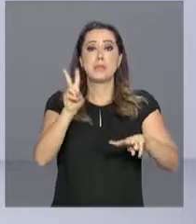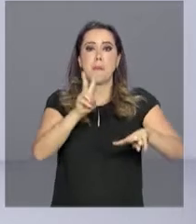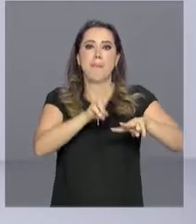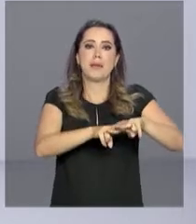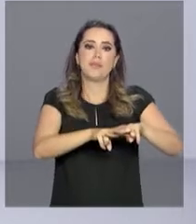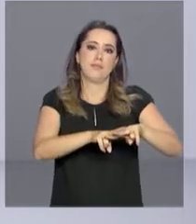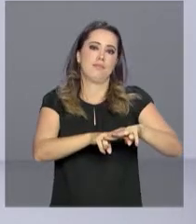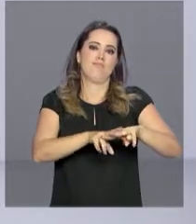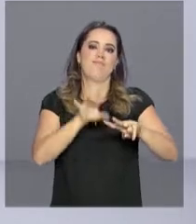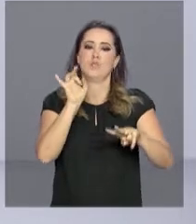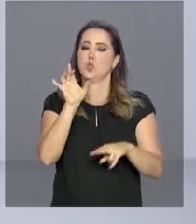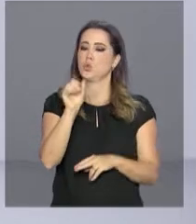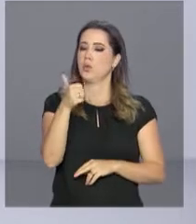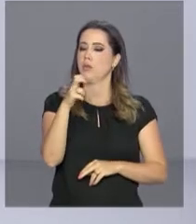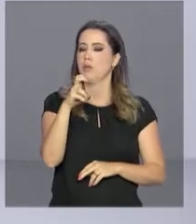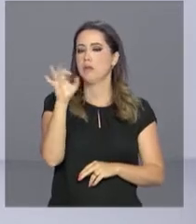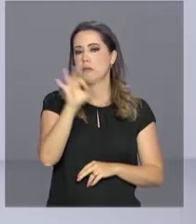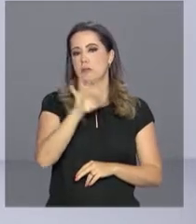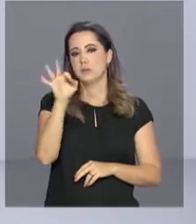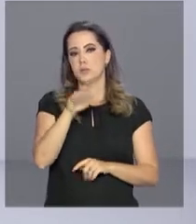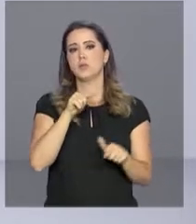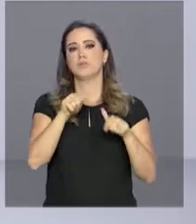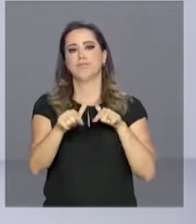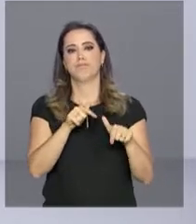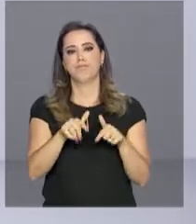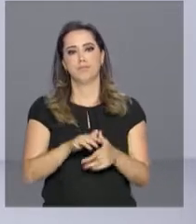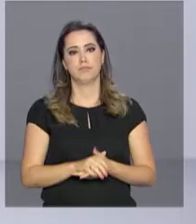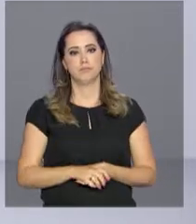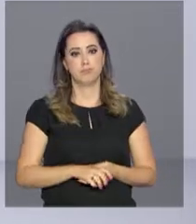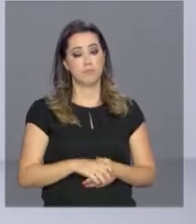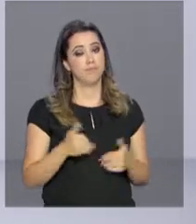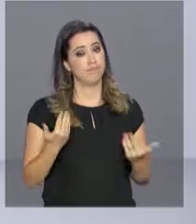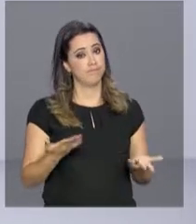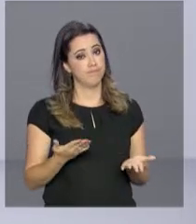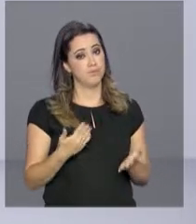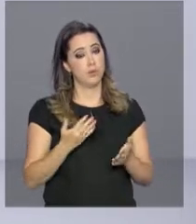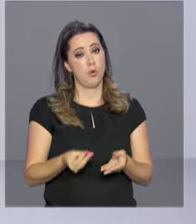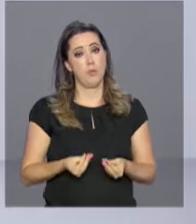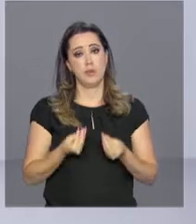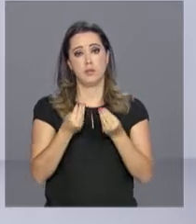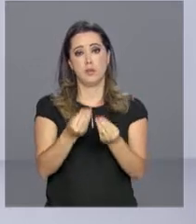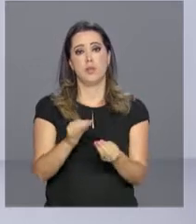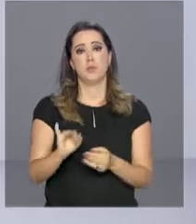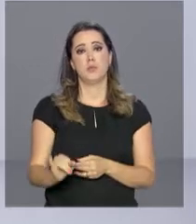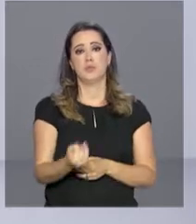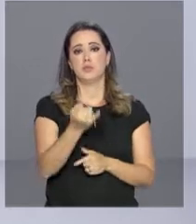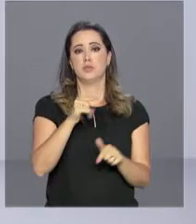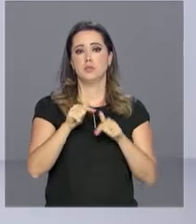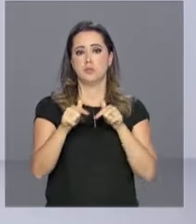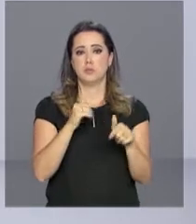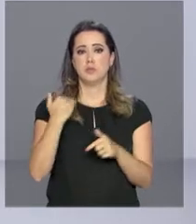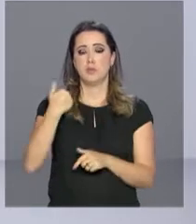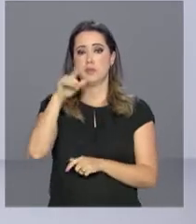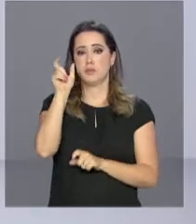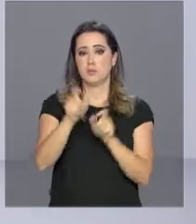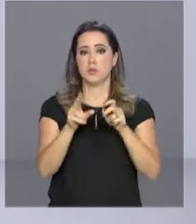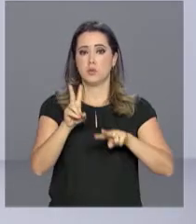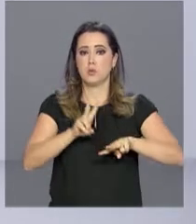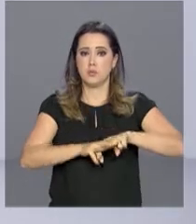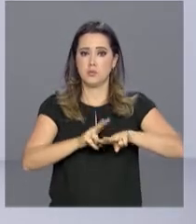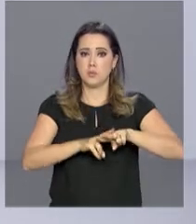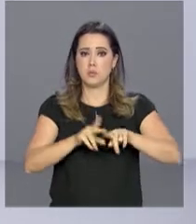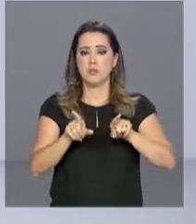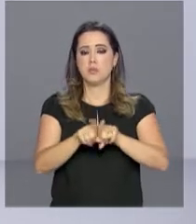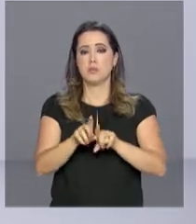algum tipo de trabalho seja dentro ou fora dos presídios e para dar oportunidade de emprego para mais presos e também